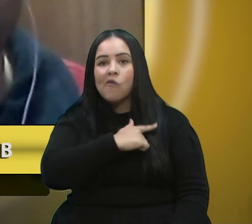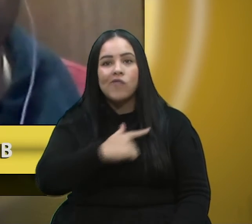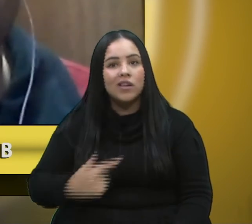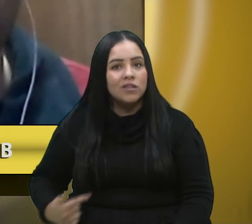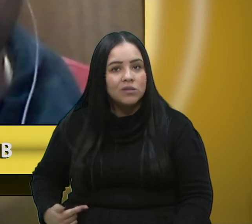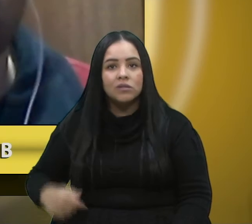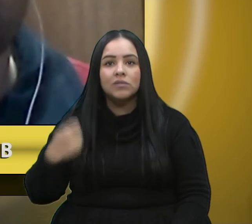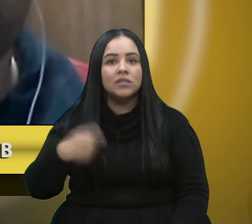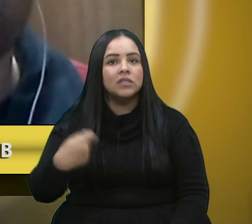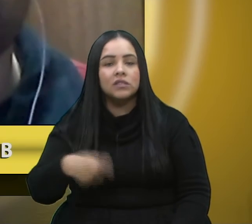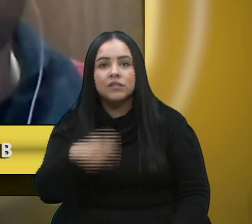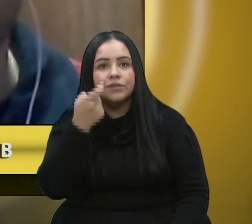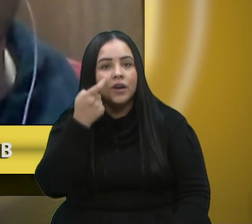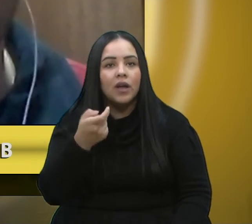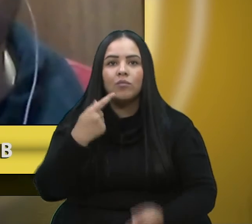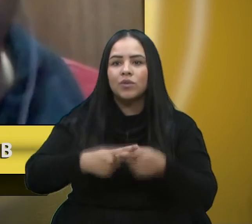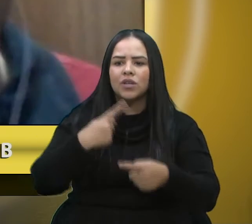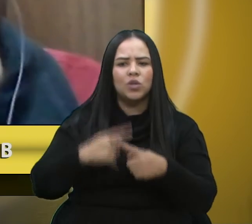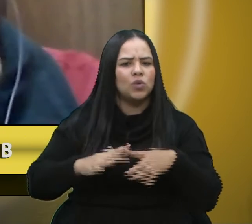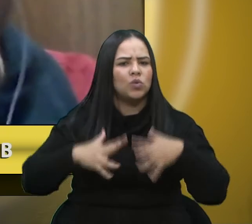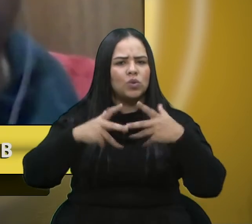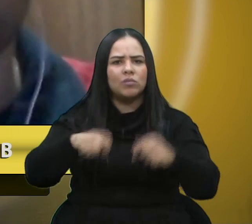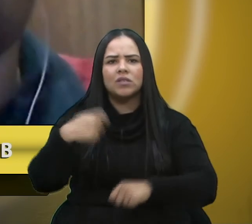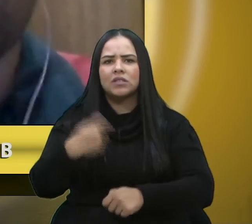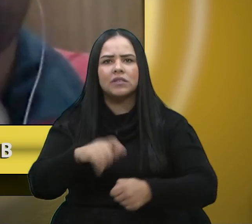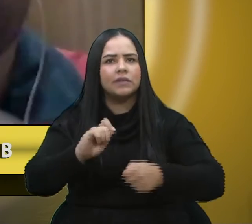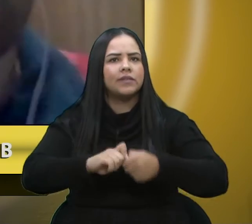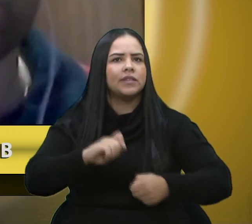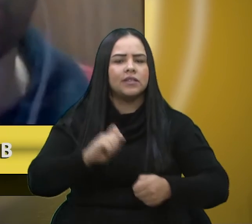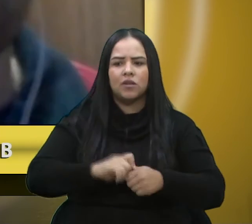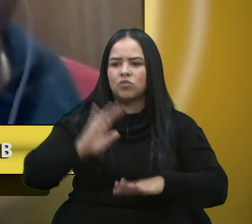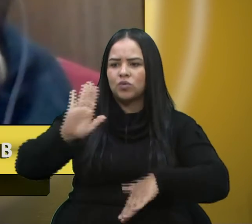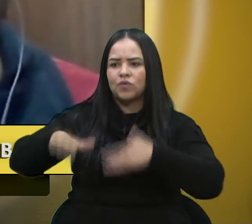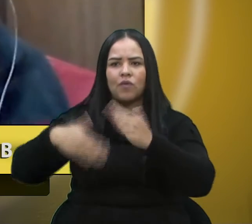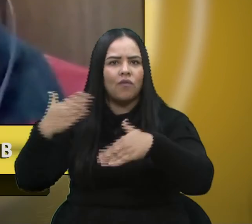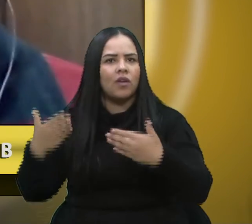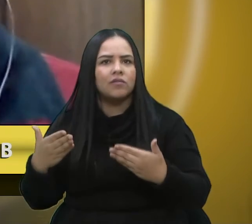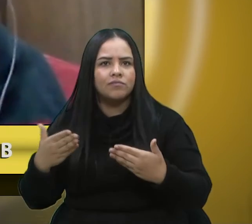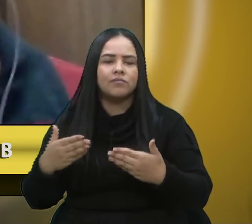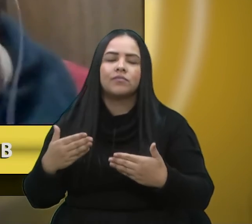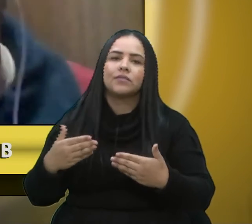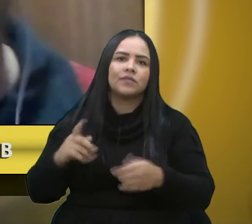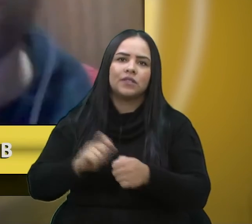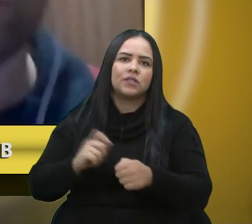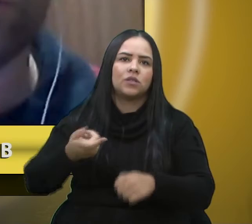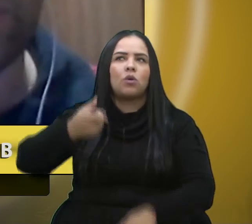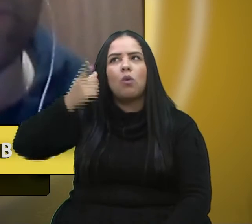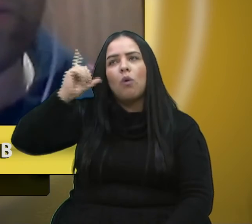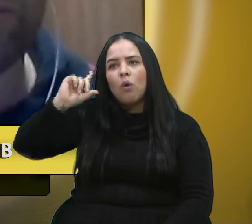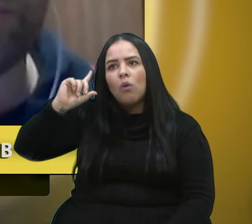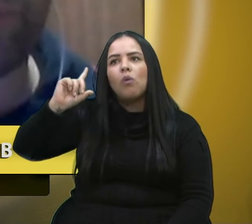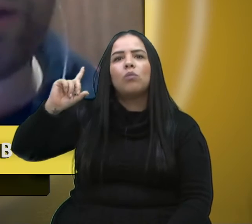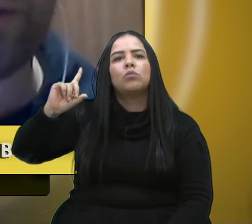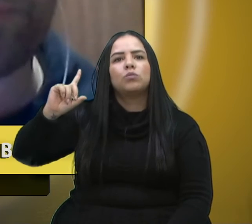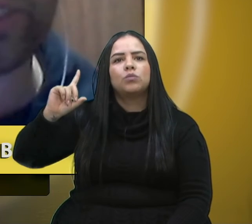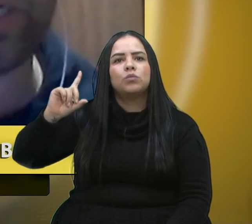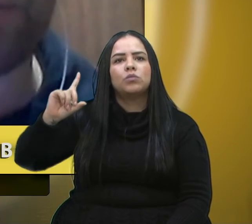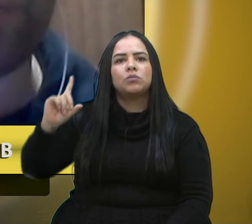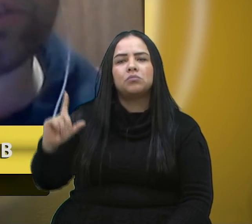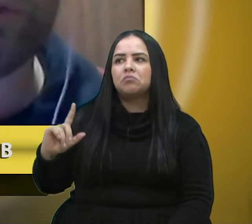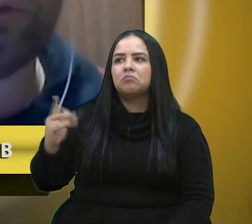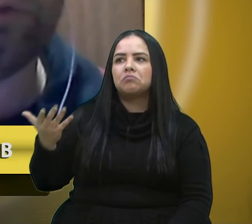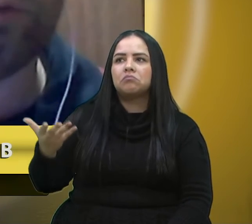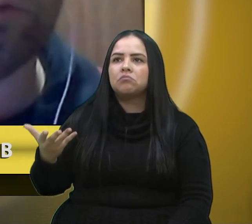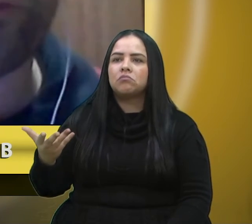feito, né, de justiça, judiciário, todos os envolvimentos já foram feitos. Ontem foi dado